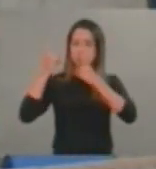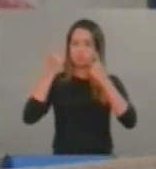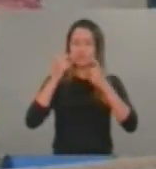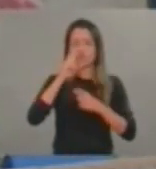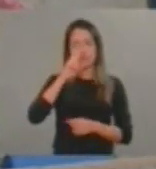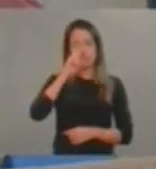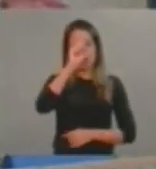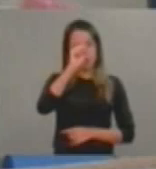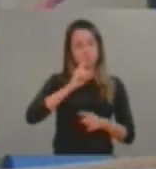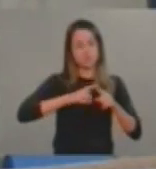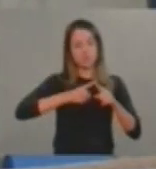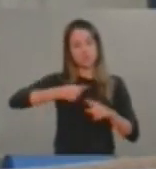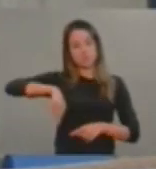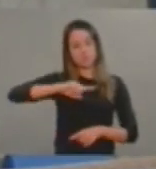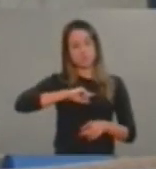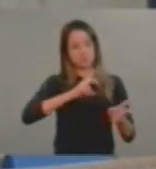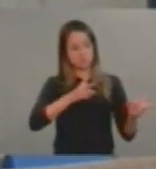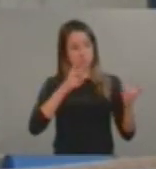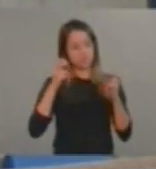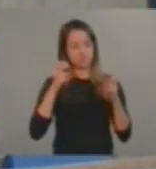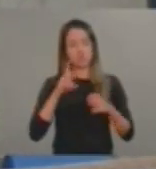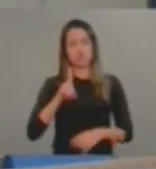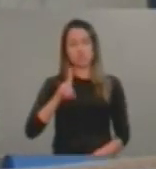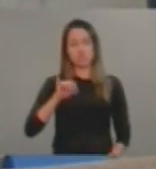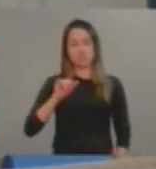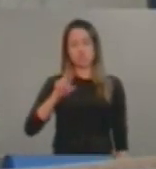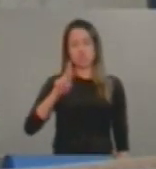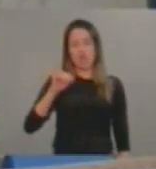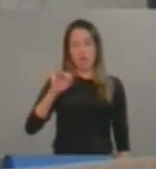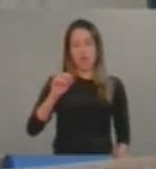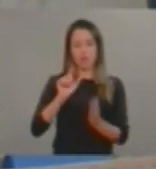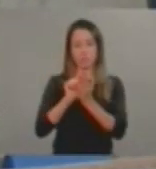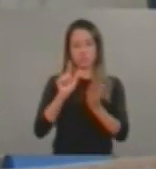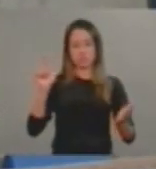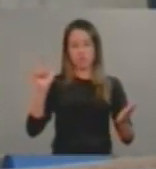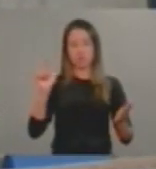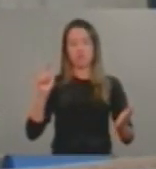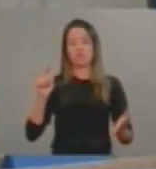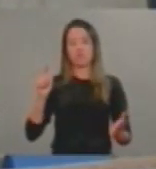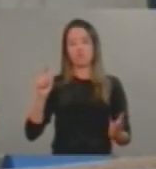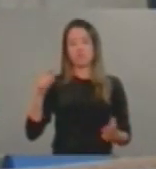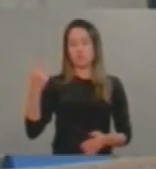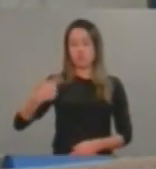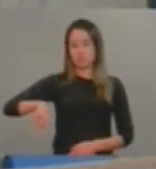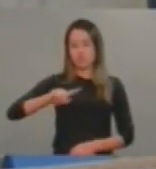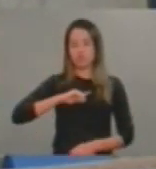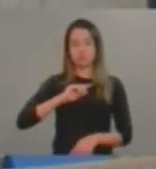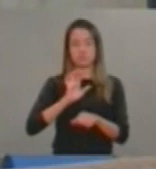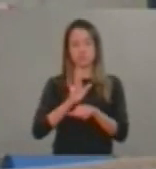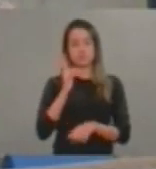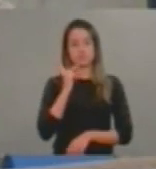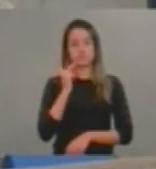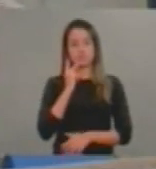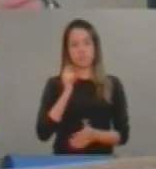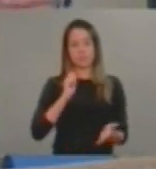gente vê no Diário Nordeste de hoje que nós, cearenses, vamos pagar uma conta de